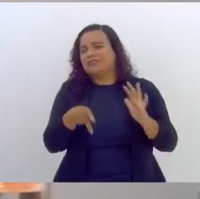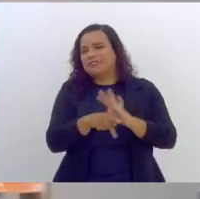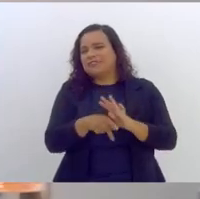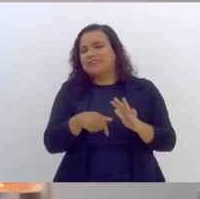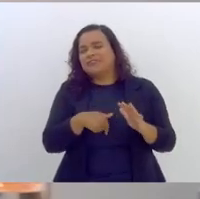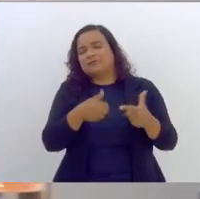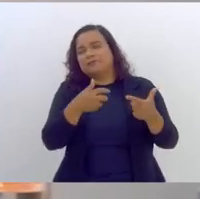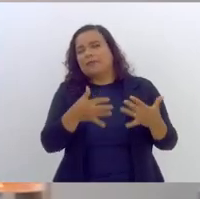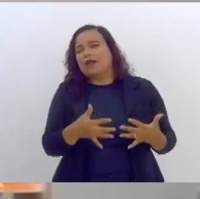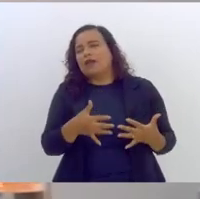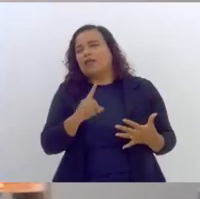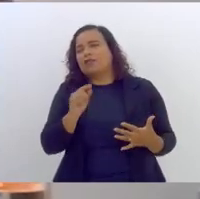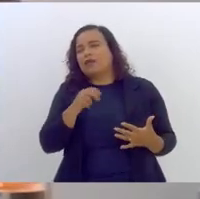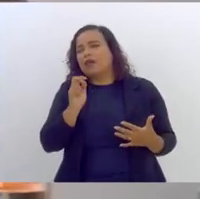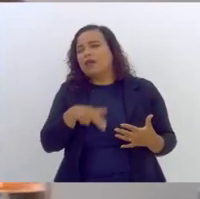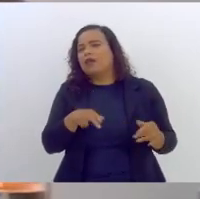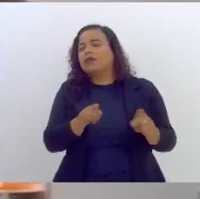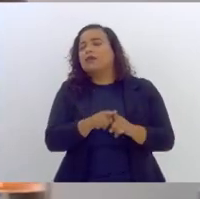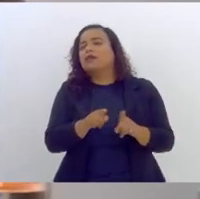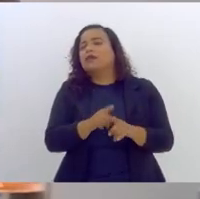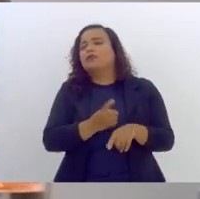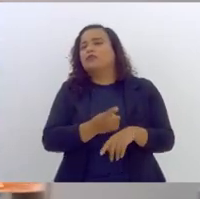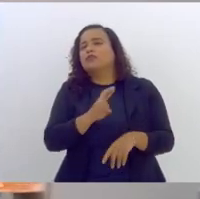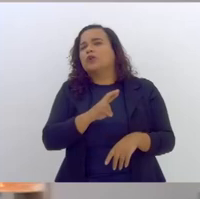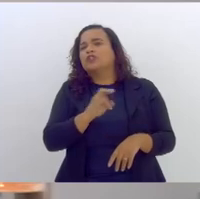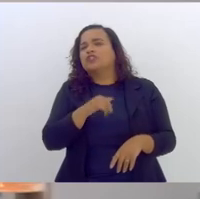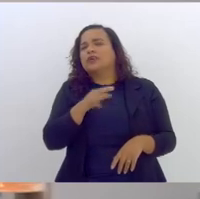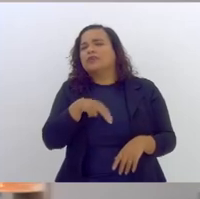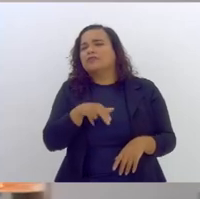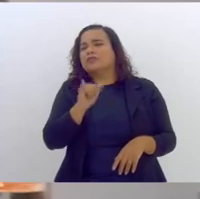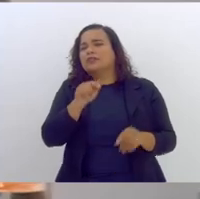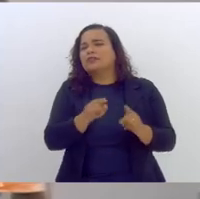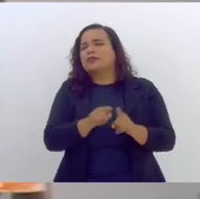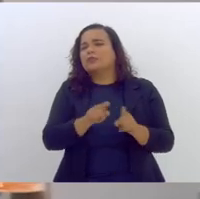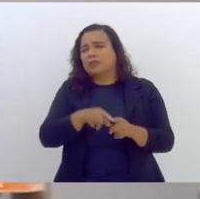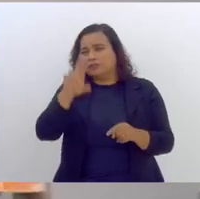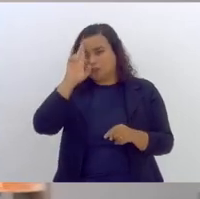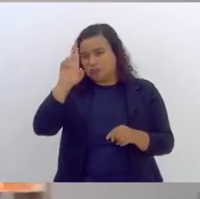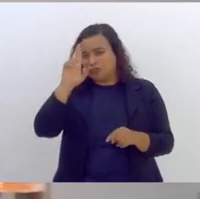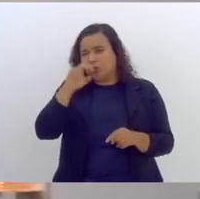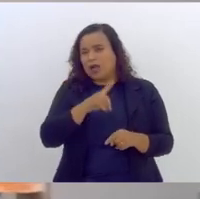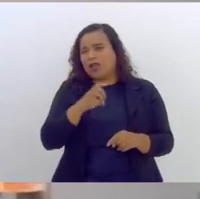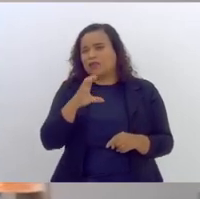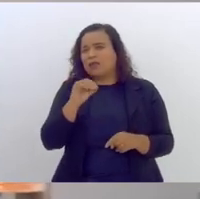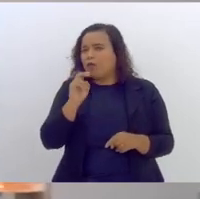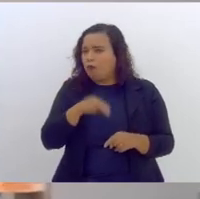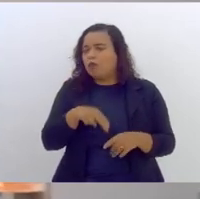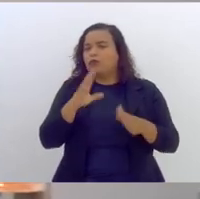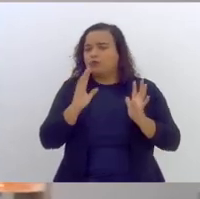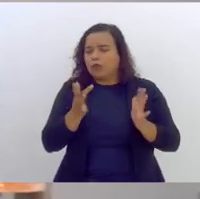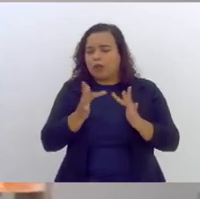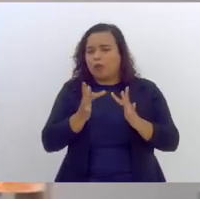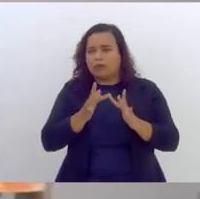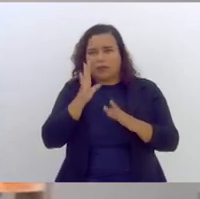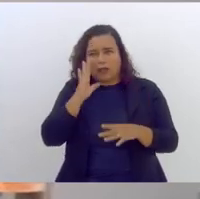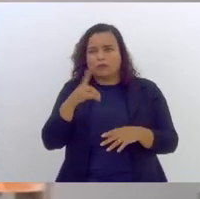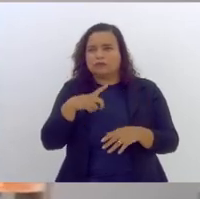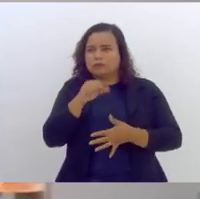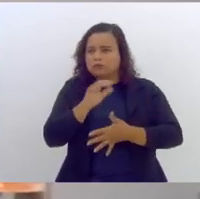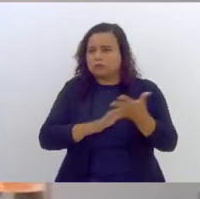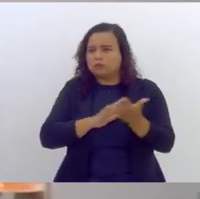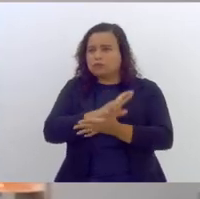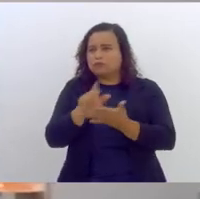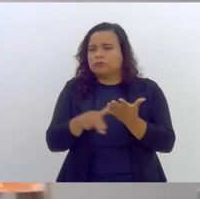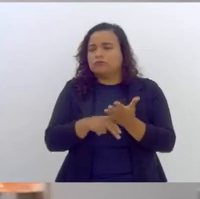tira da Dean e Doutor Jansen já há muitos anos atrás também titular da decon também já tivemos aí contato direto nas atividades